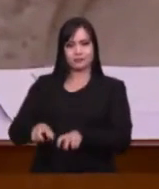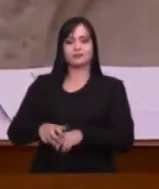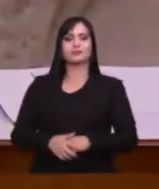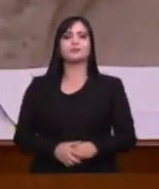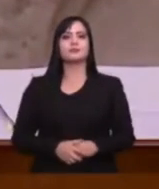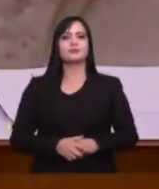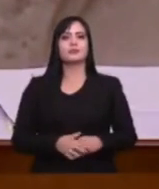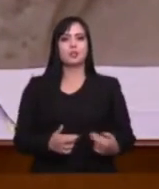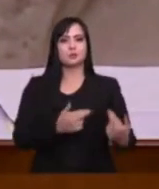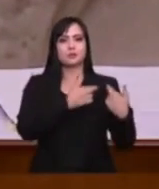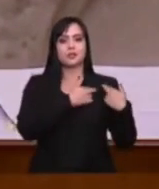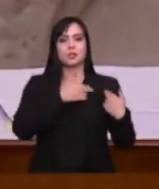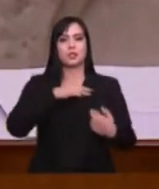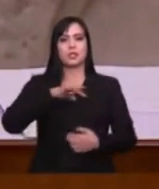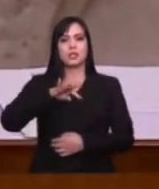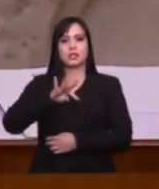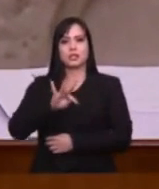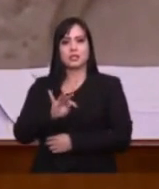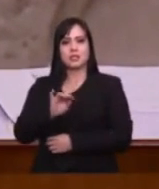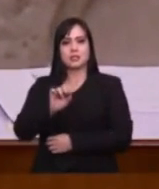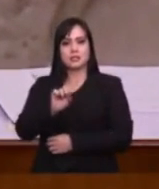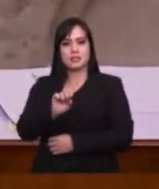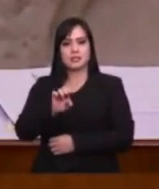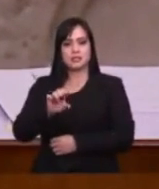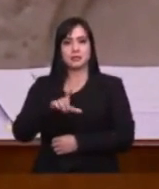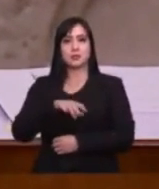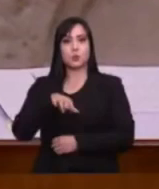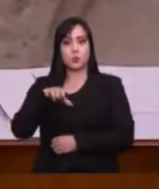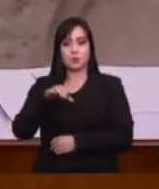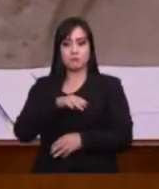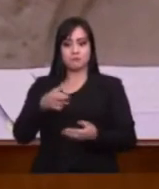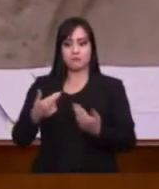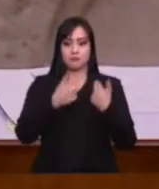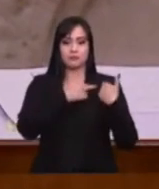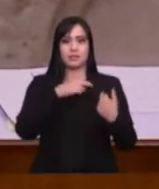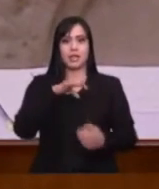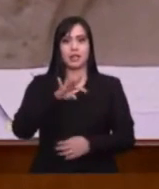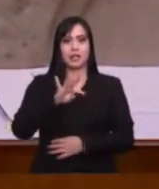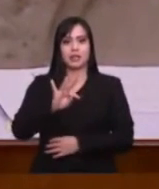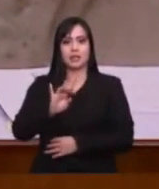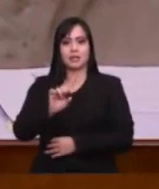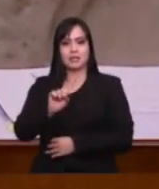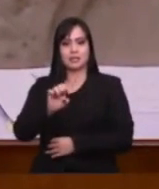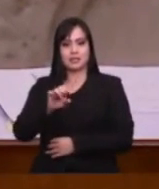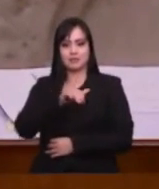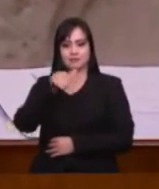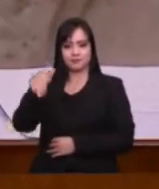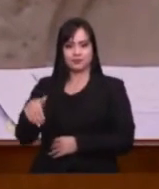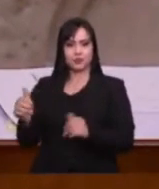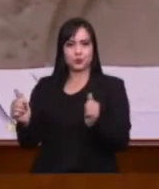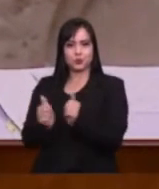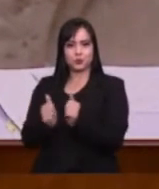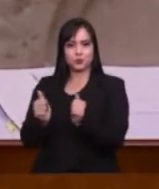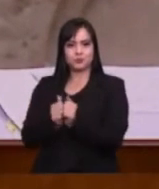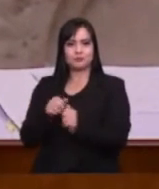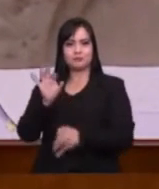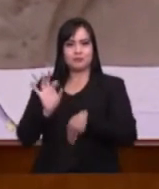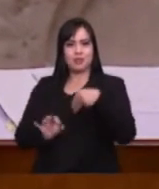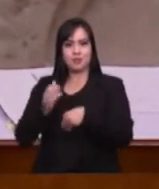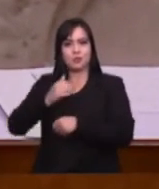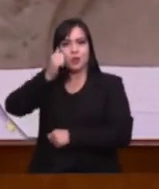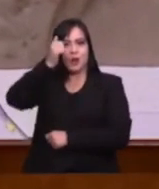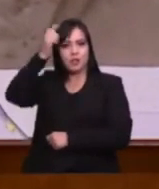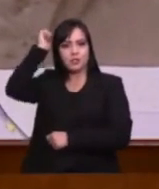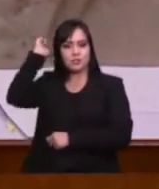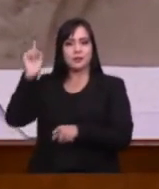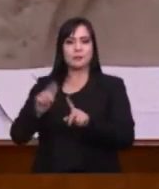né, de ministro do Supremo Tribunal Federal no Tribunal Superior Eleitoral, presidente, juntamente com o ministro Alexandre de Moraes